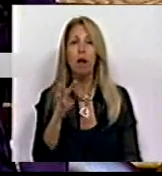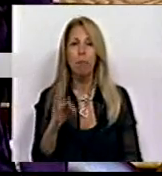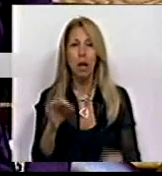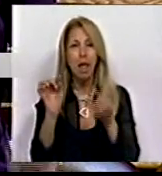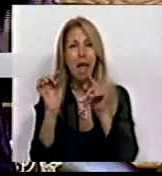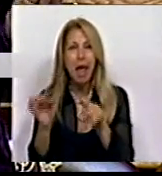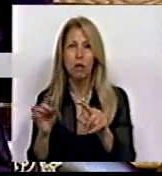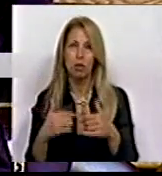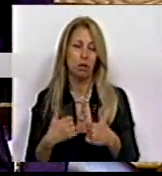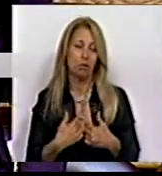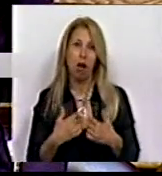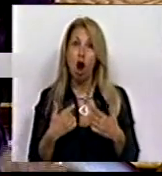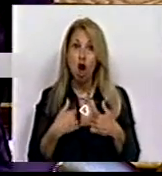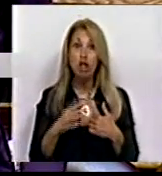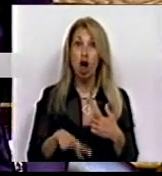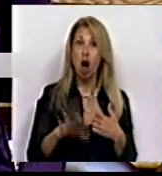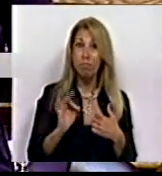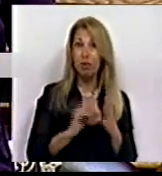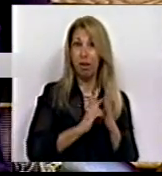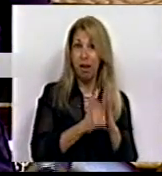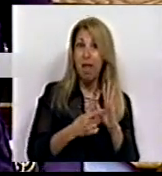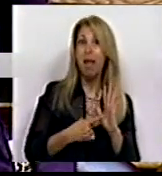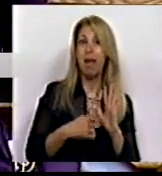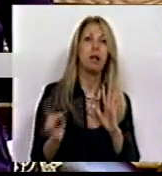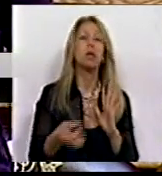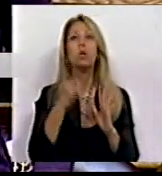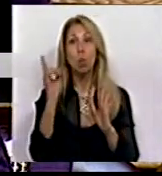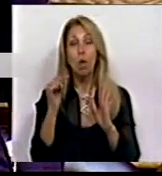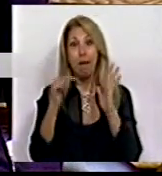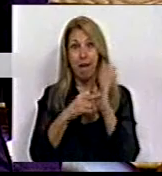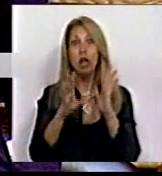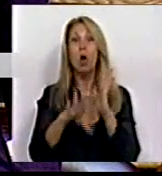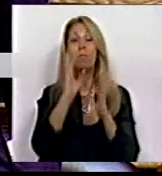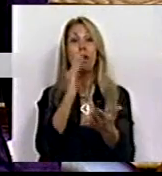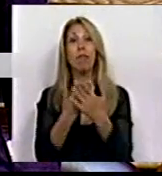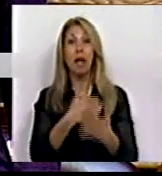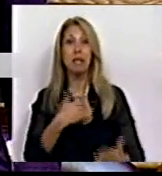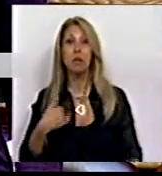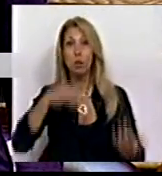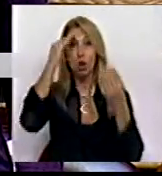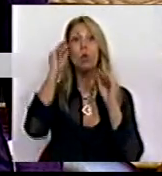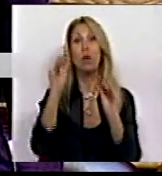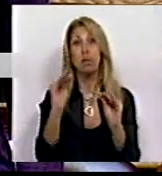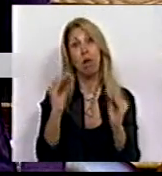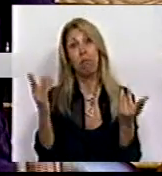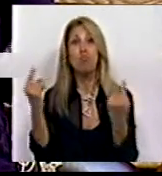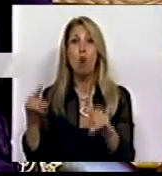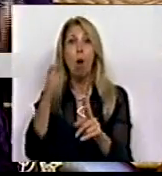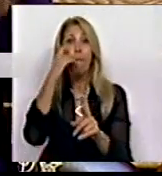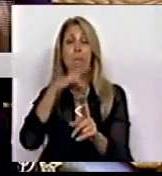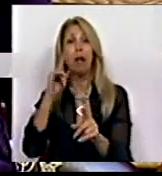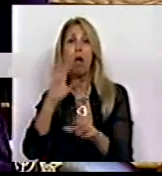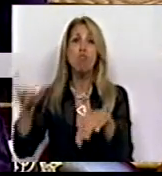nossas opções. Estas são opções que têm levado a que a saúde e a educação sejam cada vez mais para quem paga, para quem pode pagar.